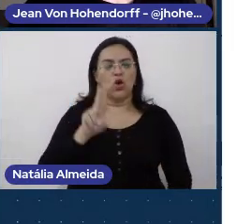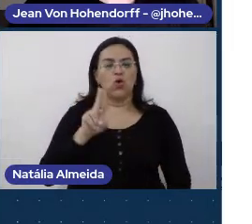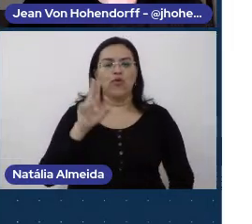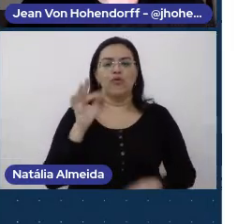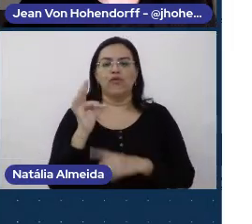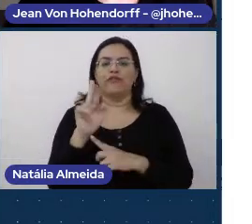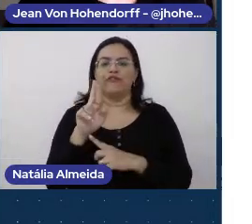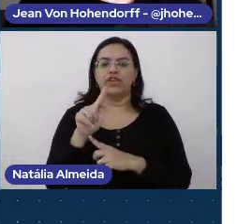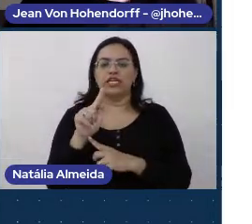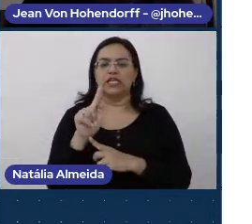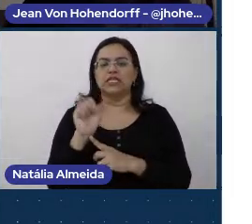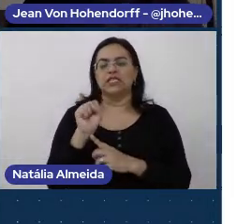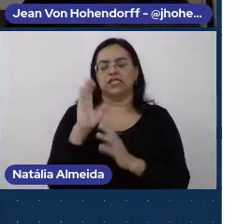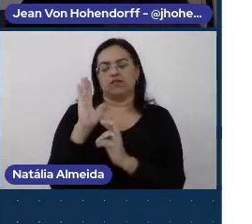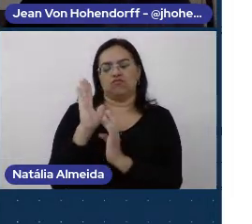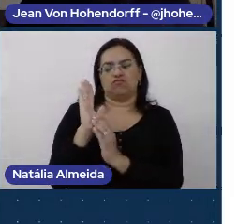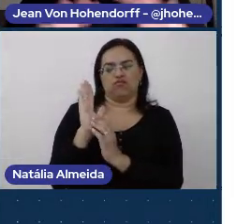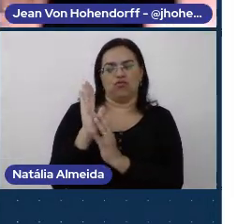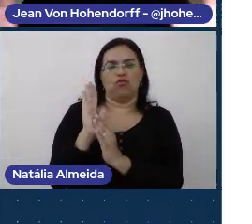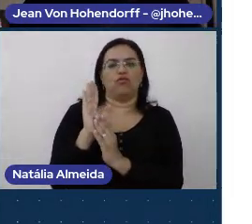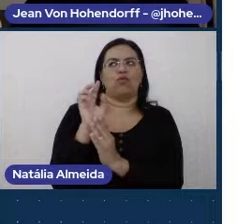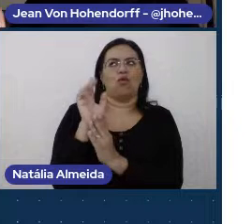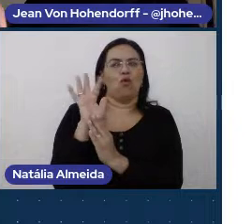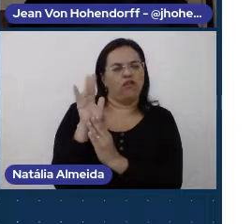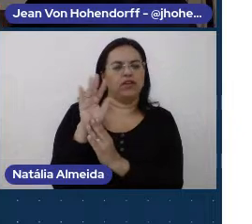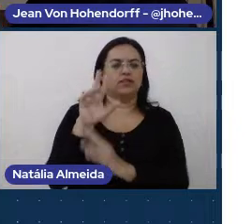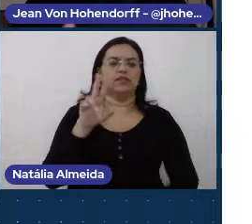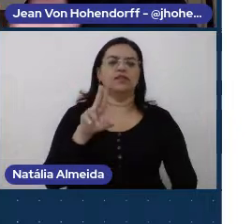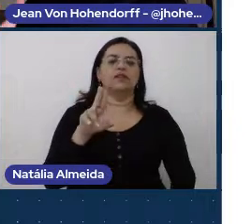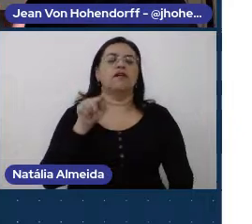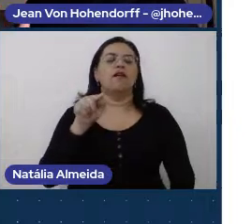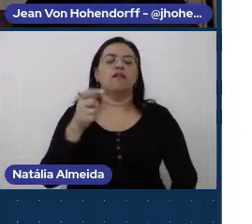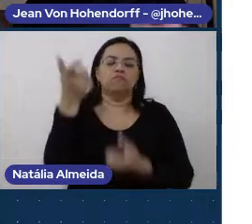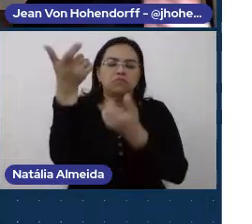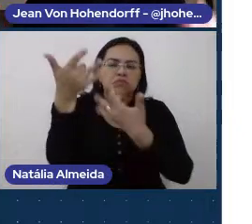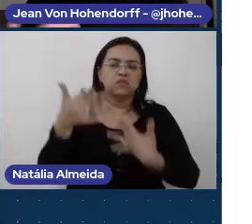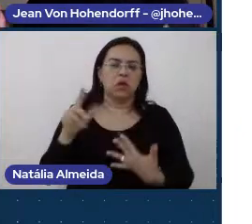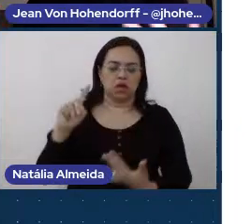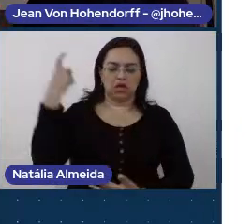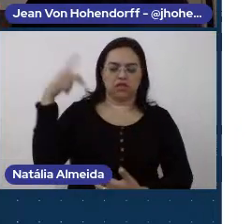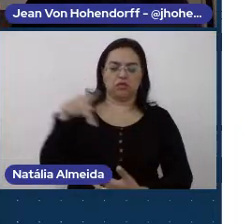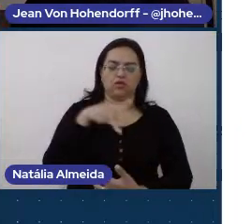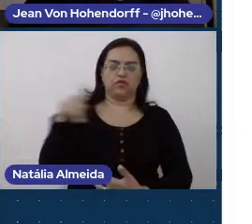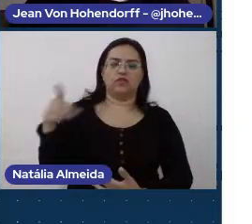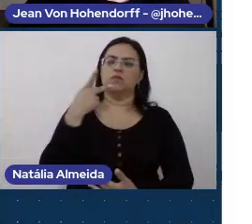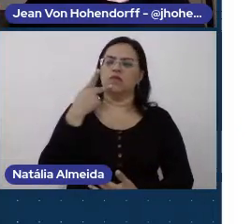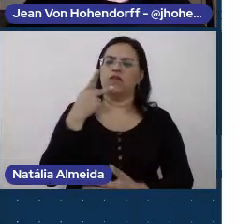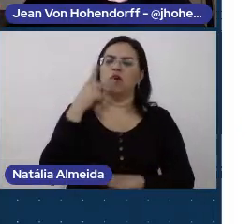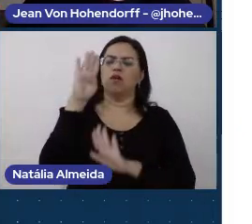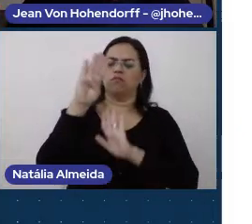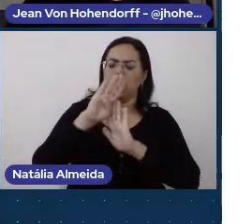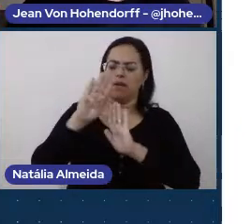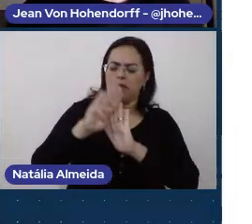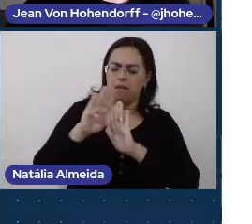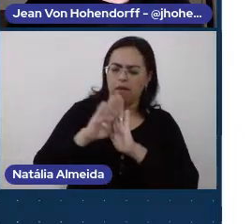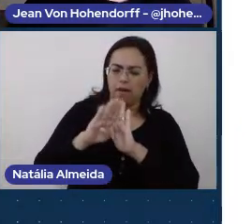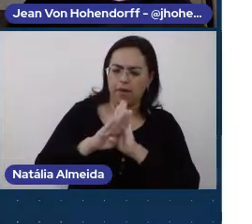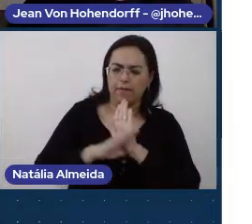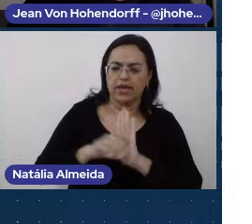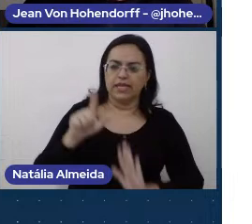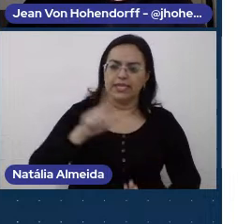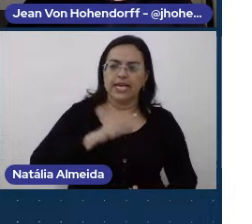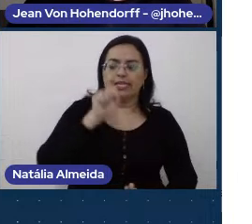fazendo então minha pós-graduação, ele dizia que embora haja todos esses parâmetros, o que se considera ou não pesquisa científica, talvez